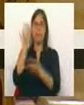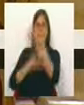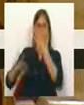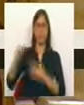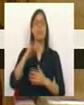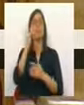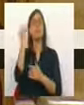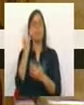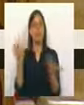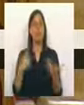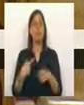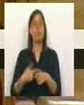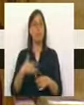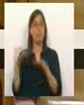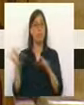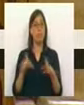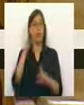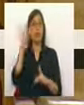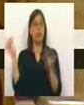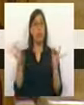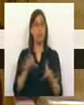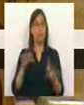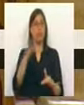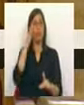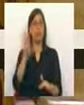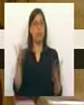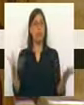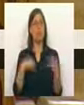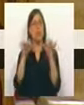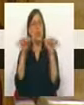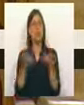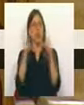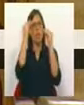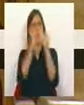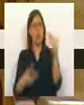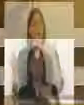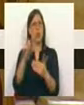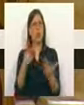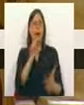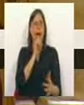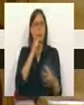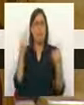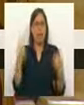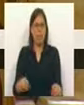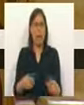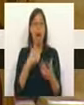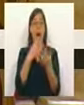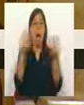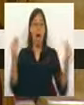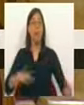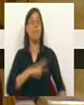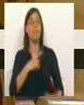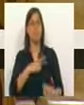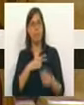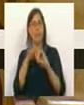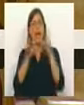estas instituições e atraímos cada vez mais estudantes estrangeiros. Temos, por isso, um sistema de ensino superior com capacidade. Há muitas